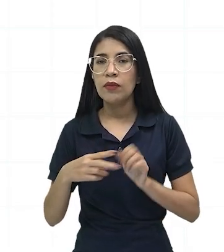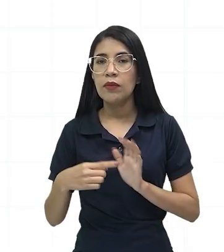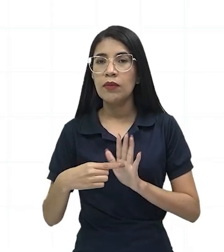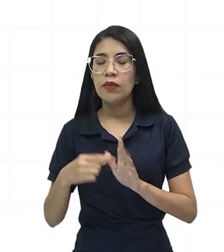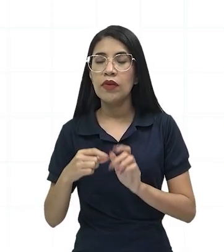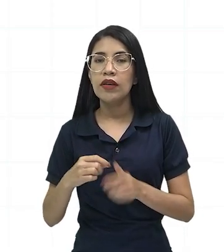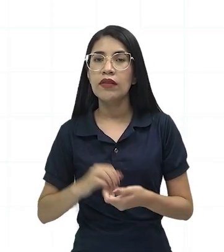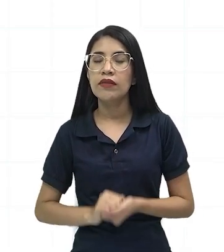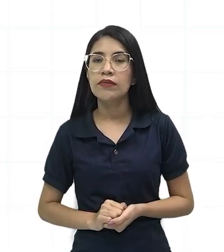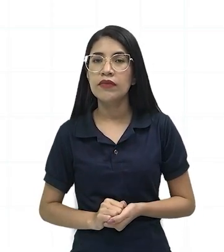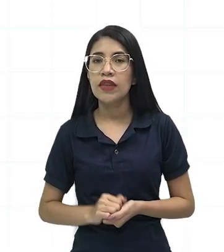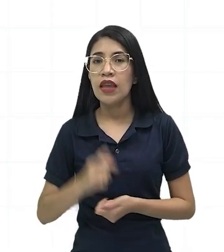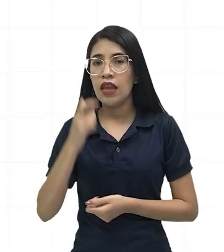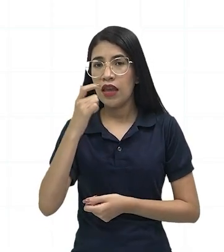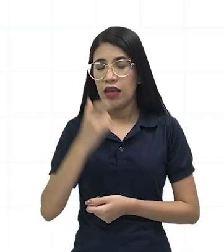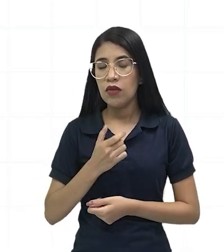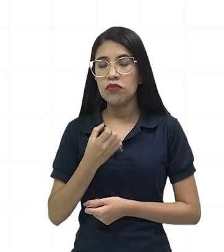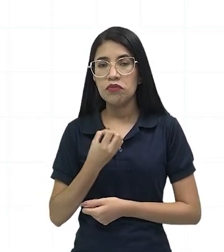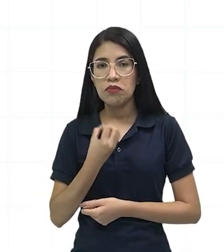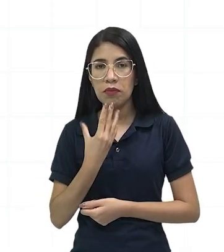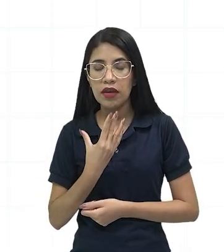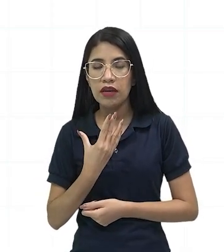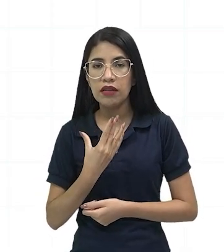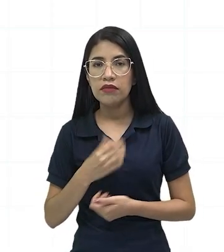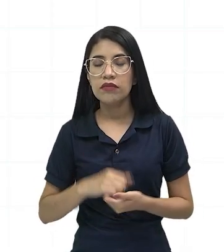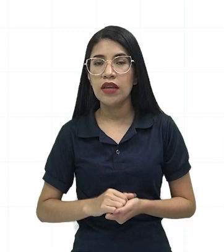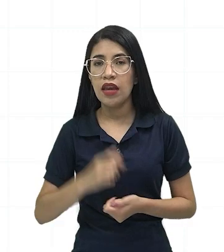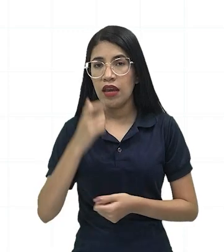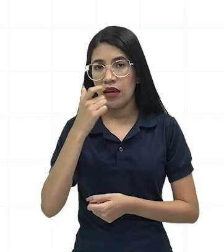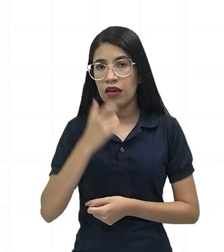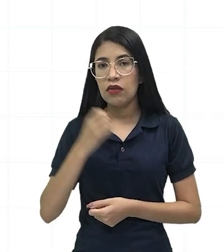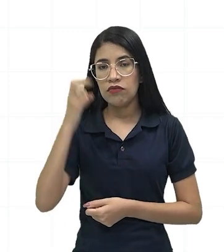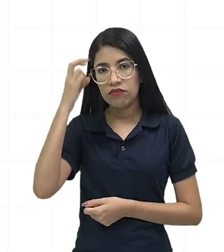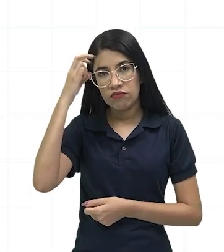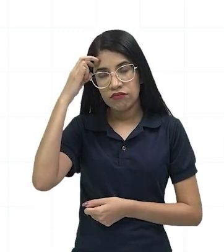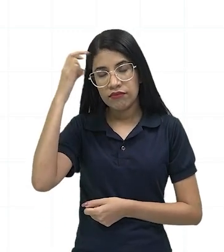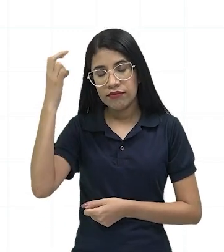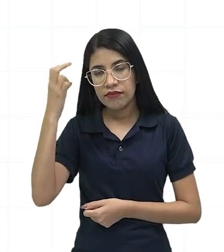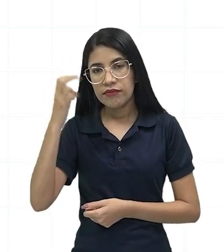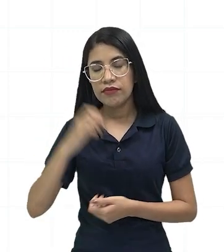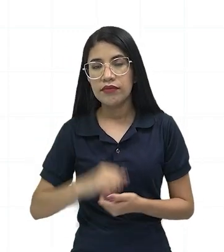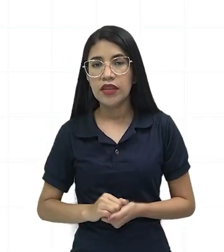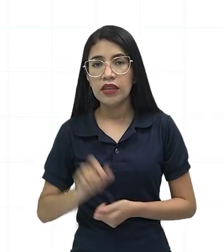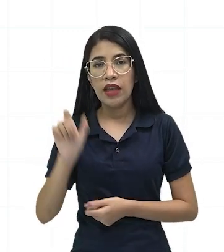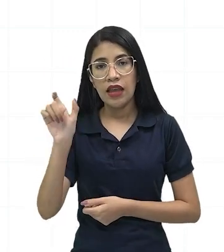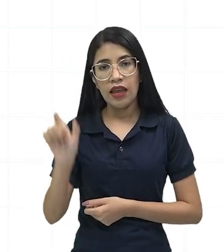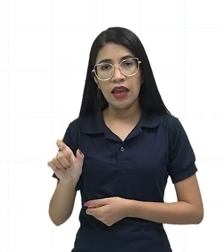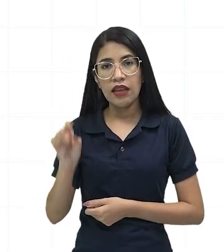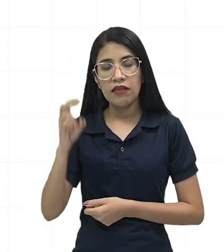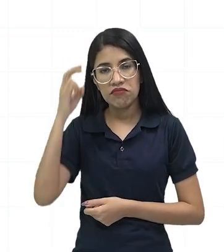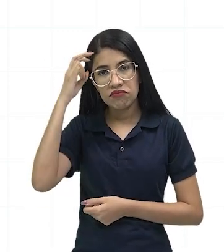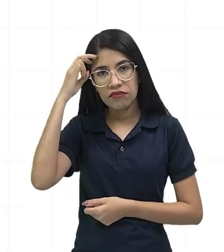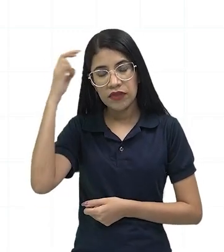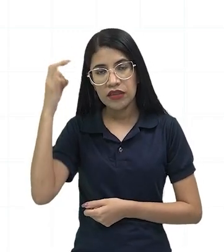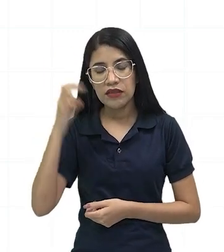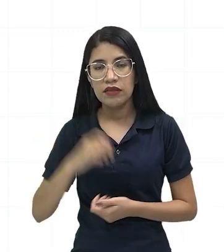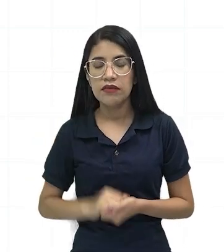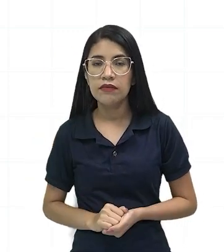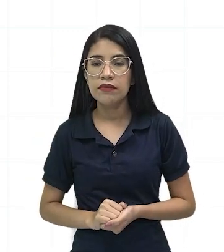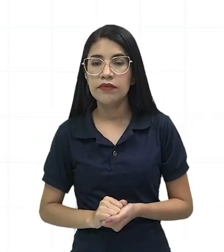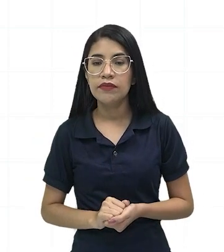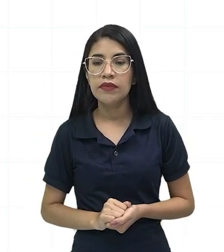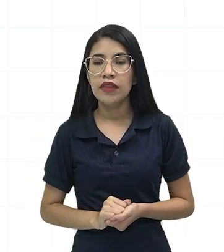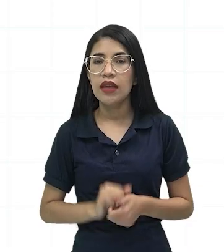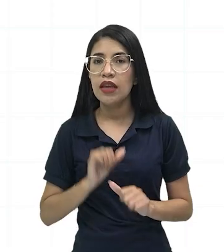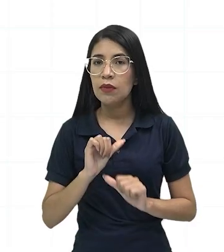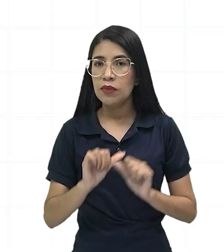Eu estou bem, eu sou inteligente, ela é inteligente, e por aí vai. Mudar,